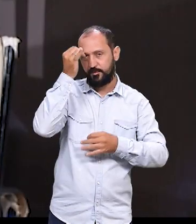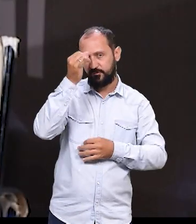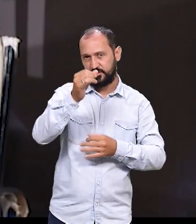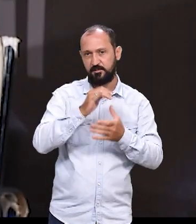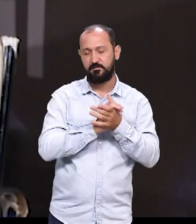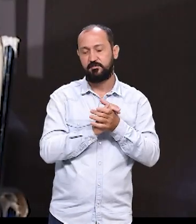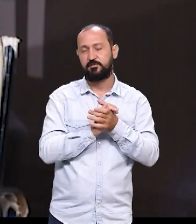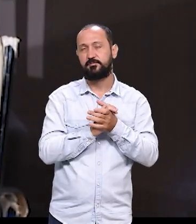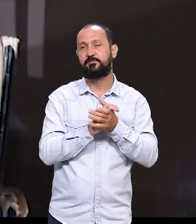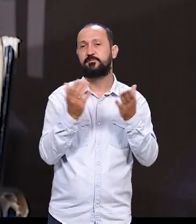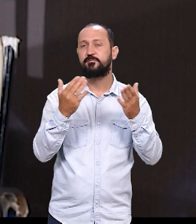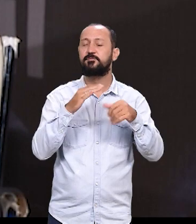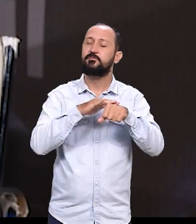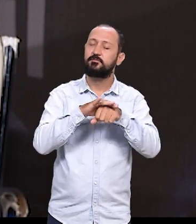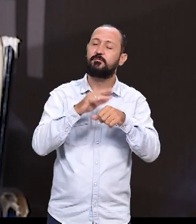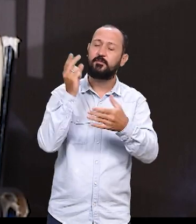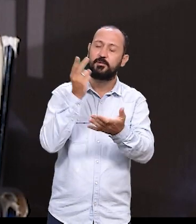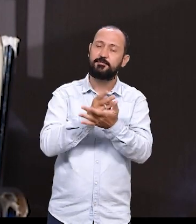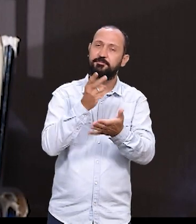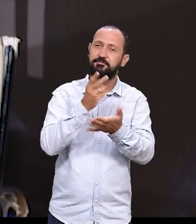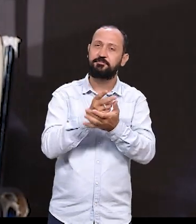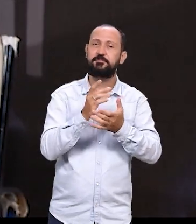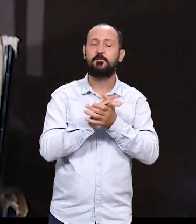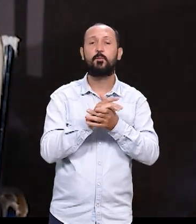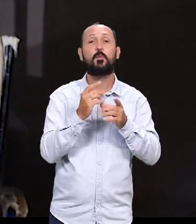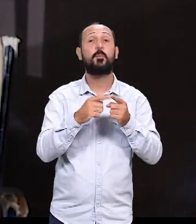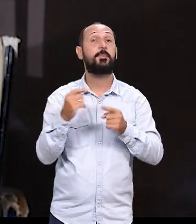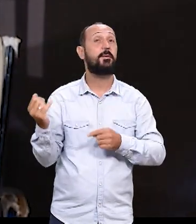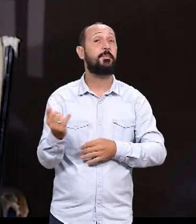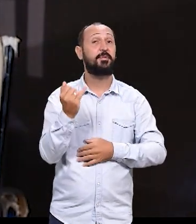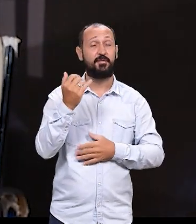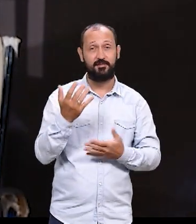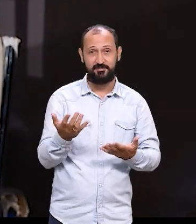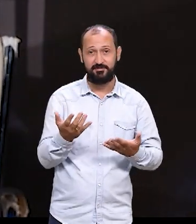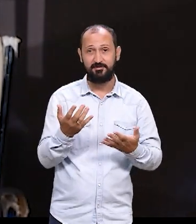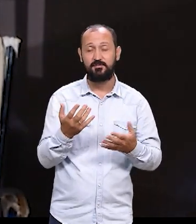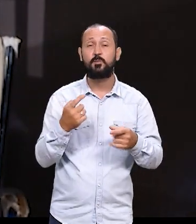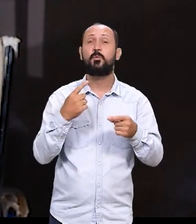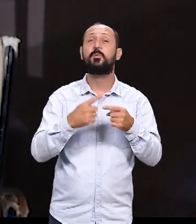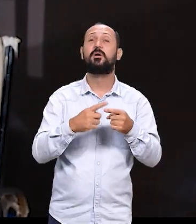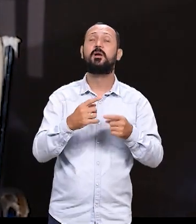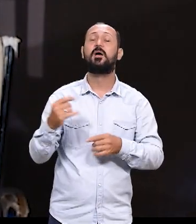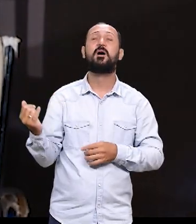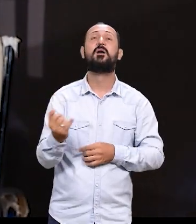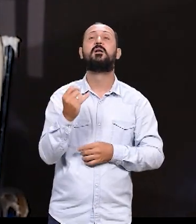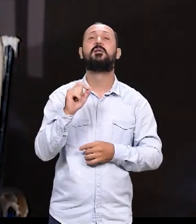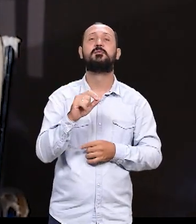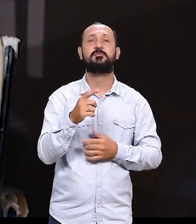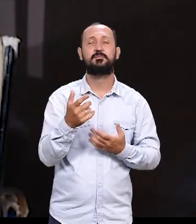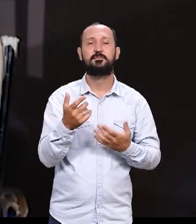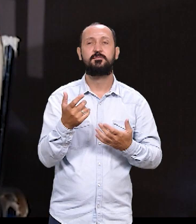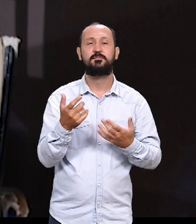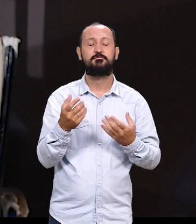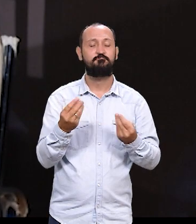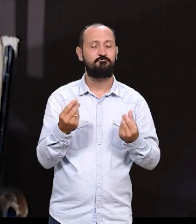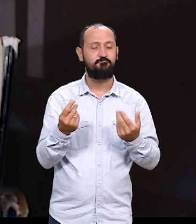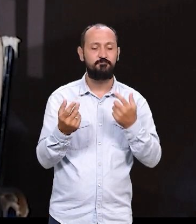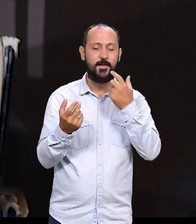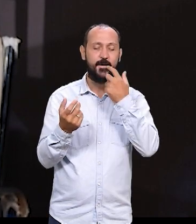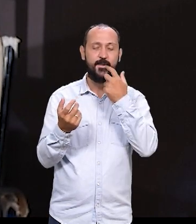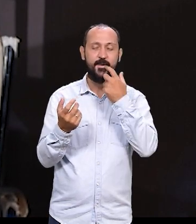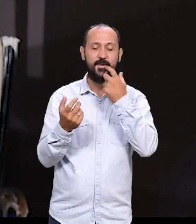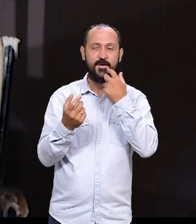o grande foco é prevenção O senhor falou agora fala o tempo todo porque isso é importante né Por que que é tão